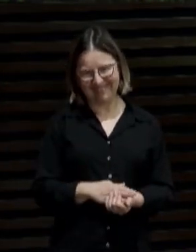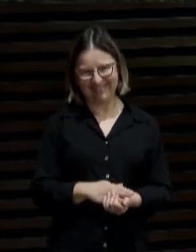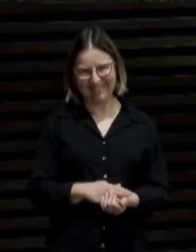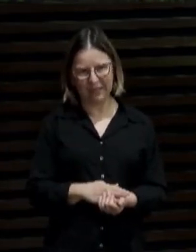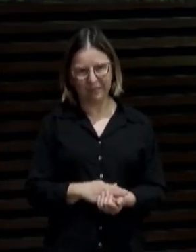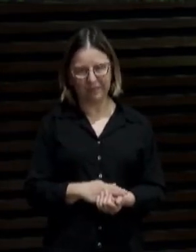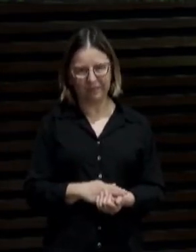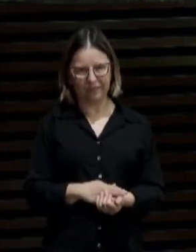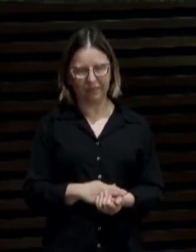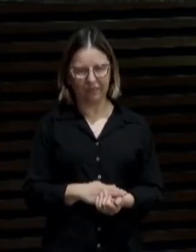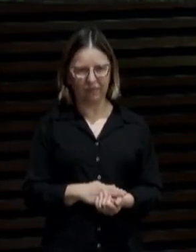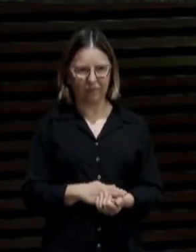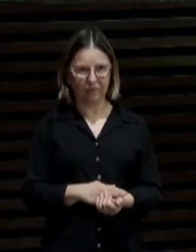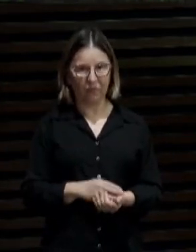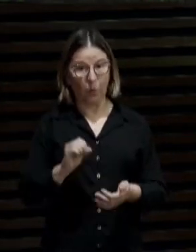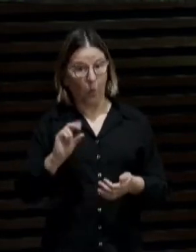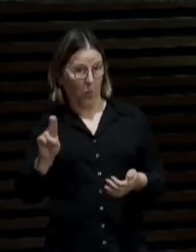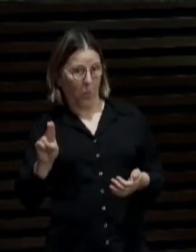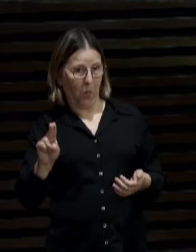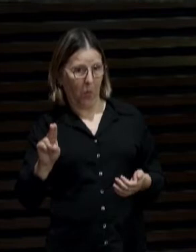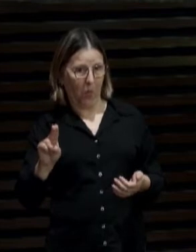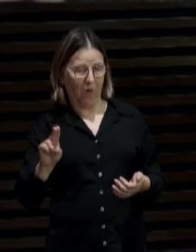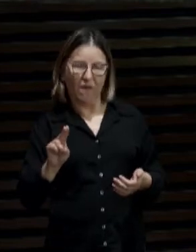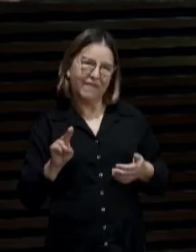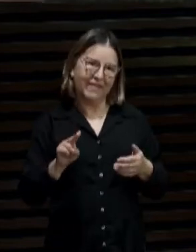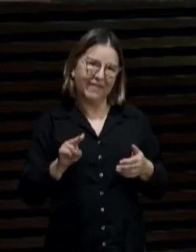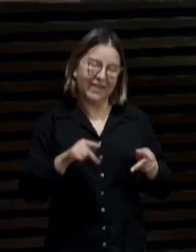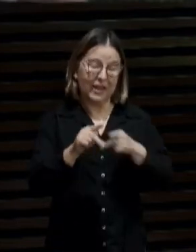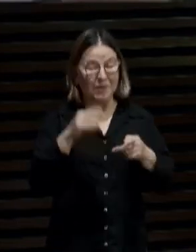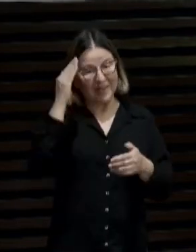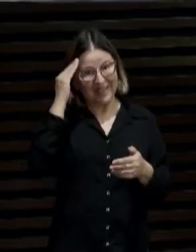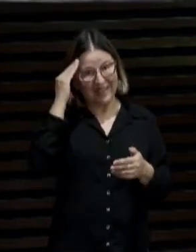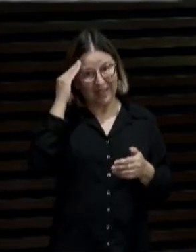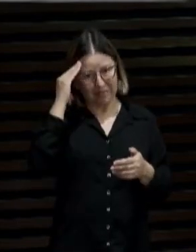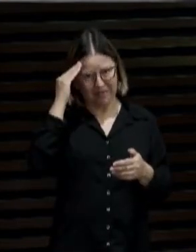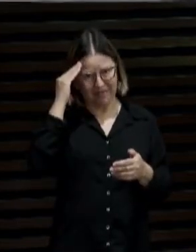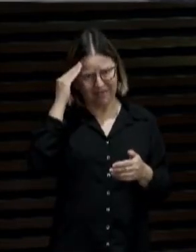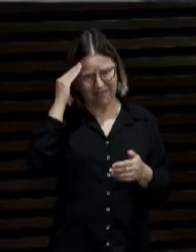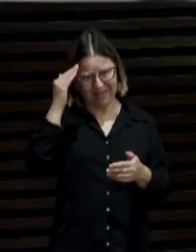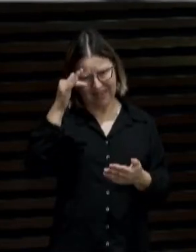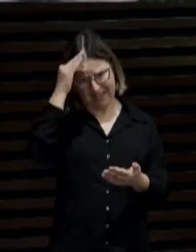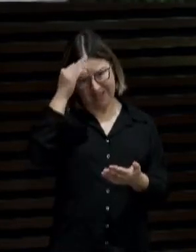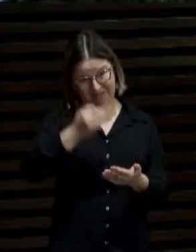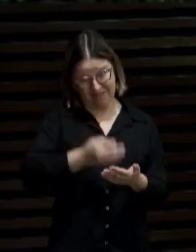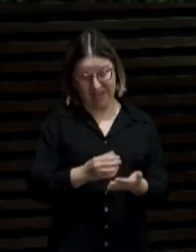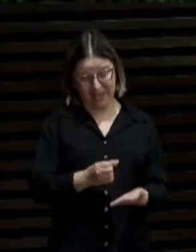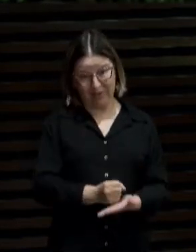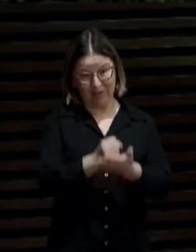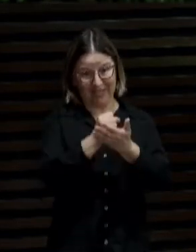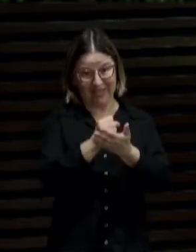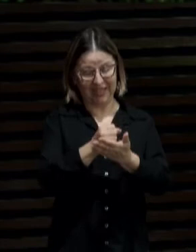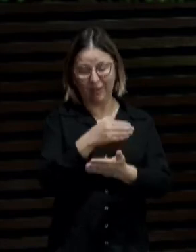Mas será que eles sabiam que era a fé que ia sustentar e era Deus que ia sustentar toda a vida deles? Ou não, tá bom,